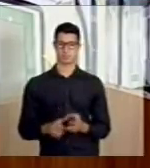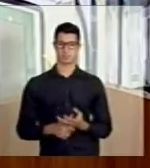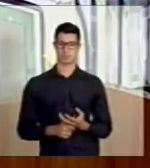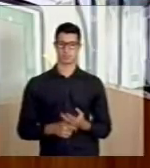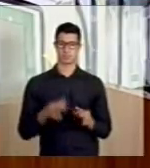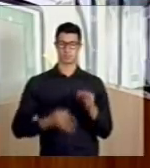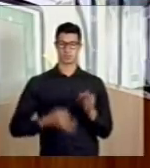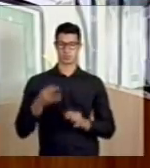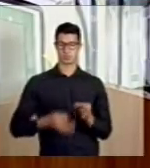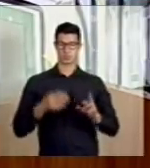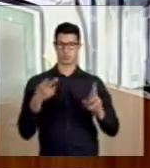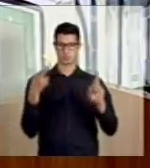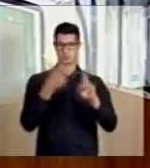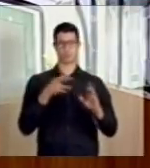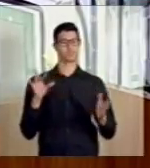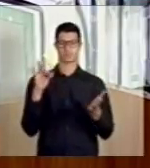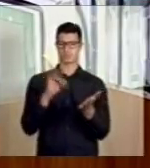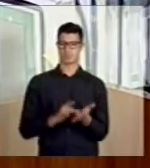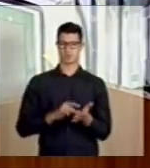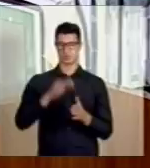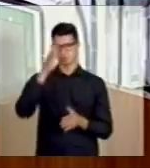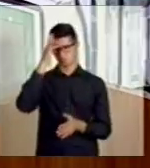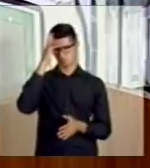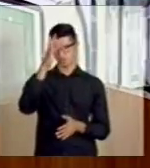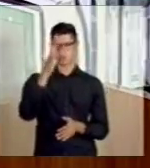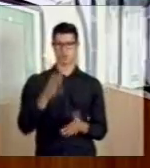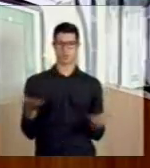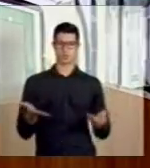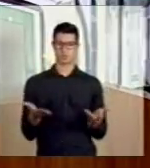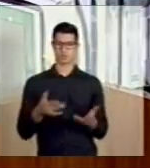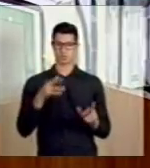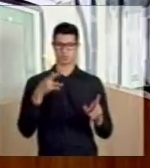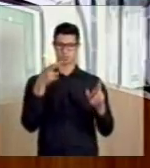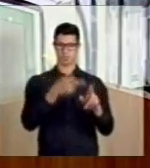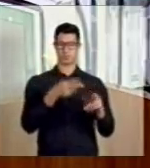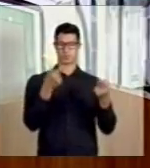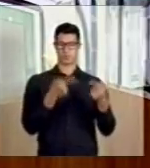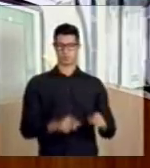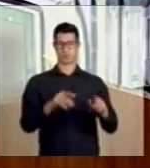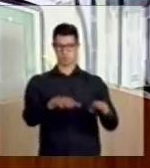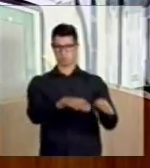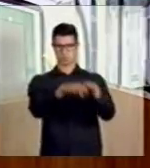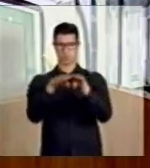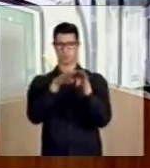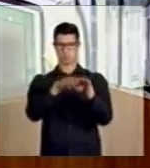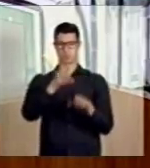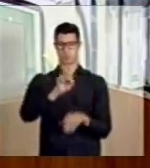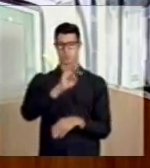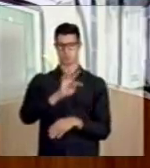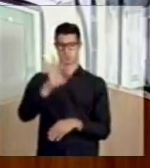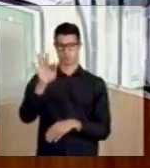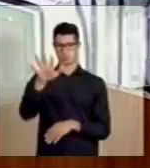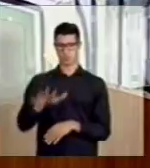Esse julgamento reflete com absoluta fidelidade a função contramajoritária que o Supremo